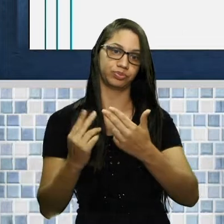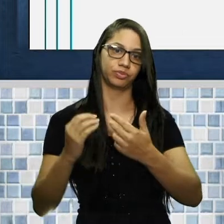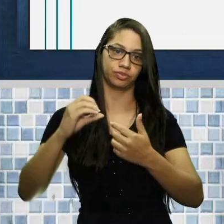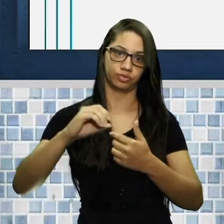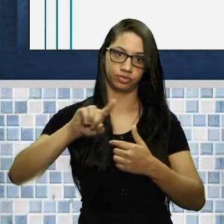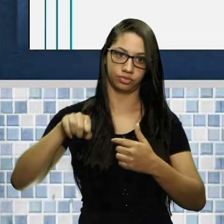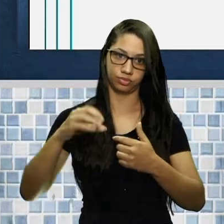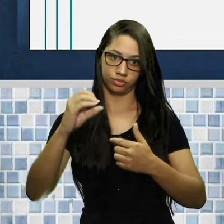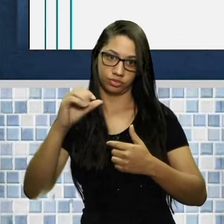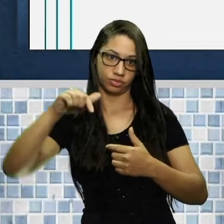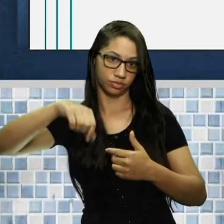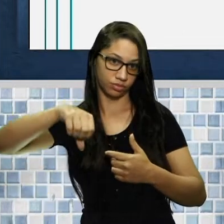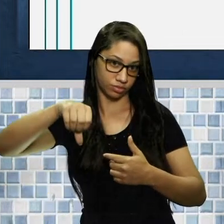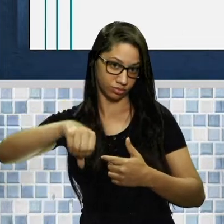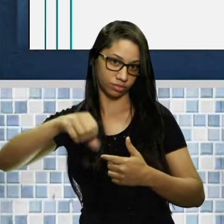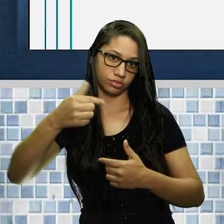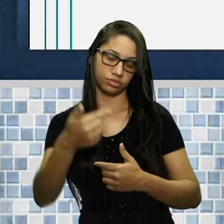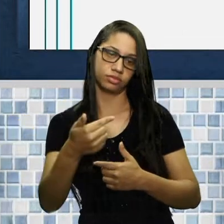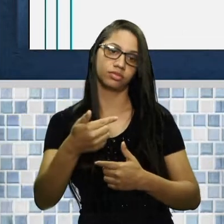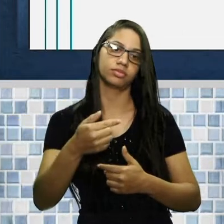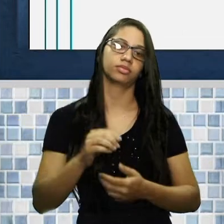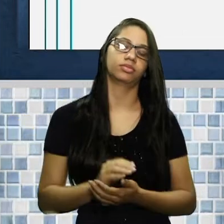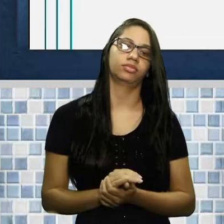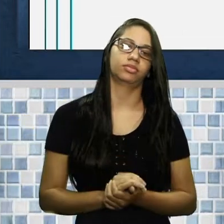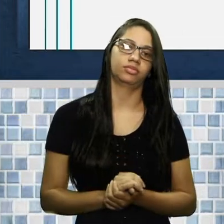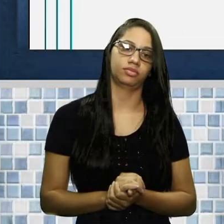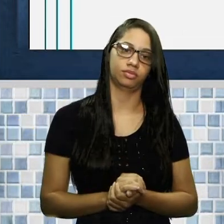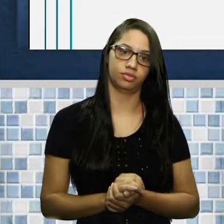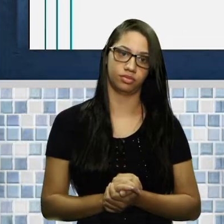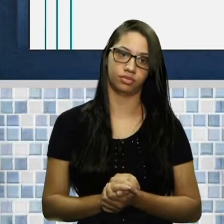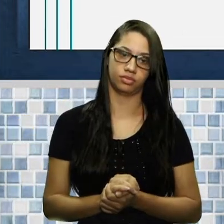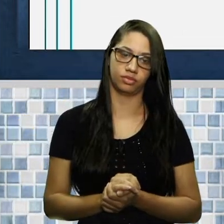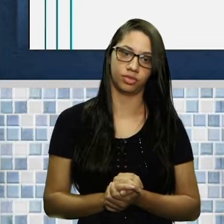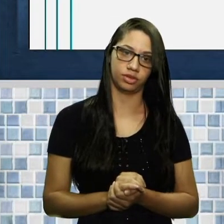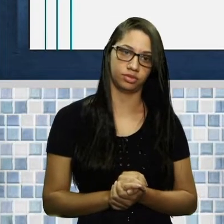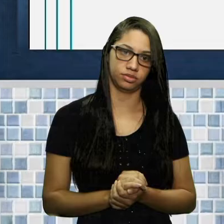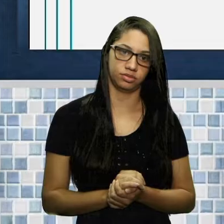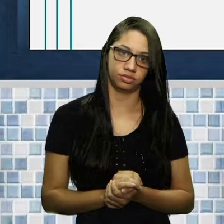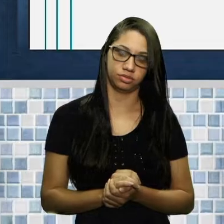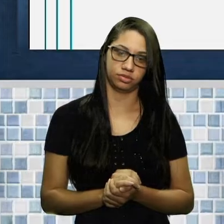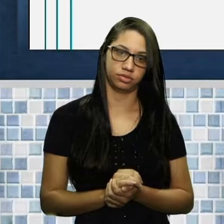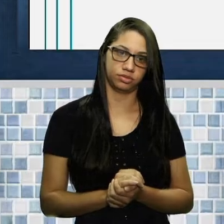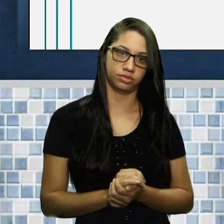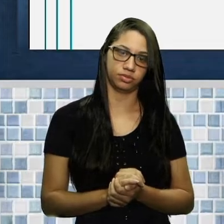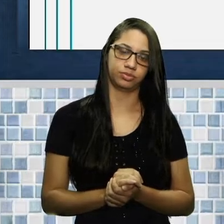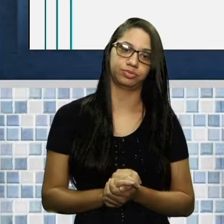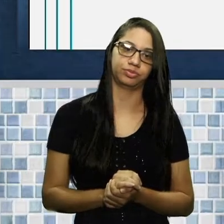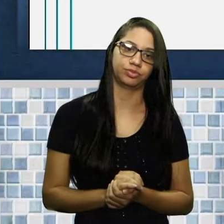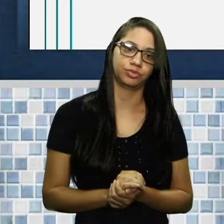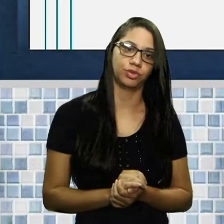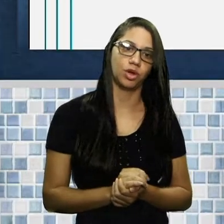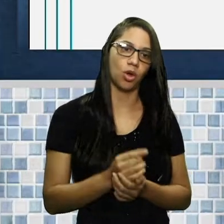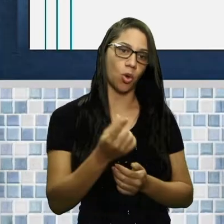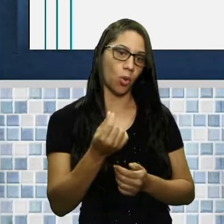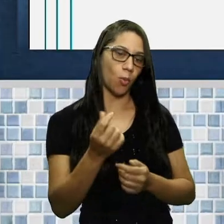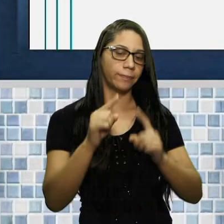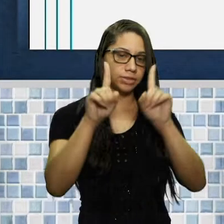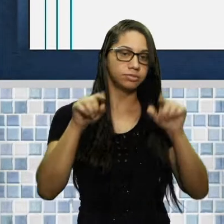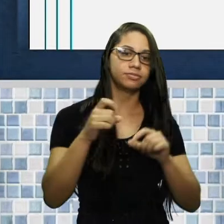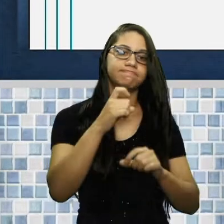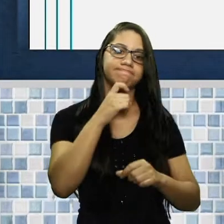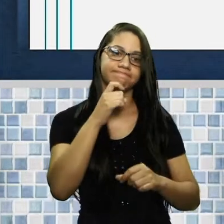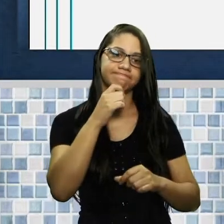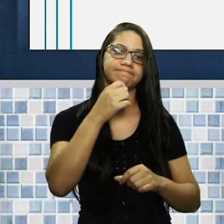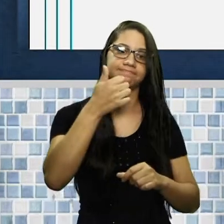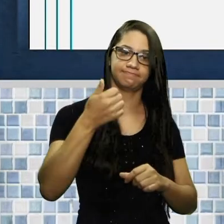0,92. Esse 0,92 nós vamos aplicar em cima do valor da geladeira, que custou